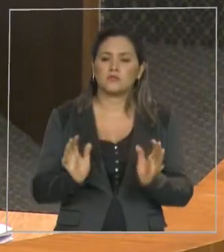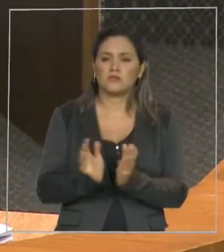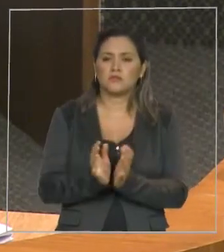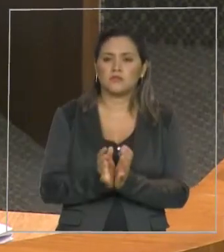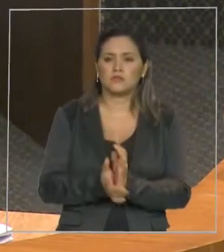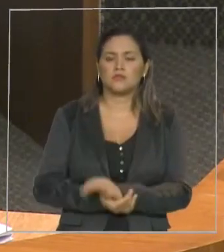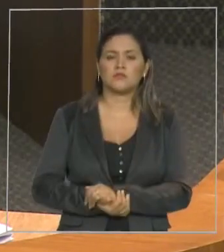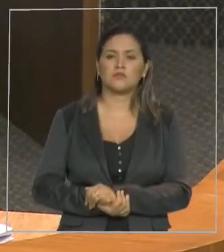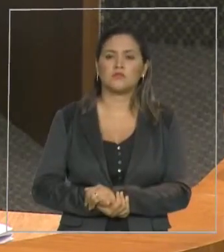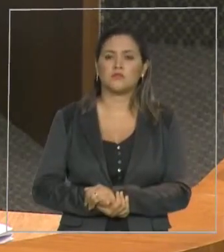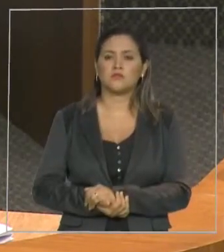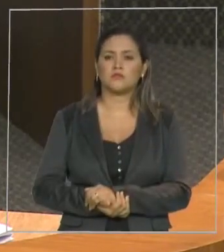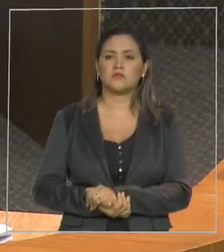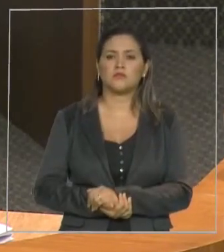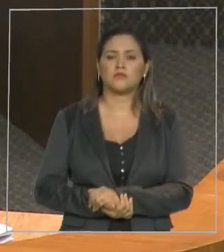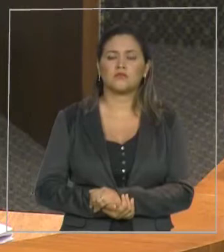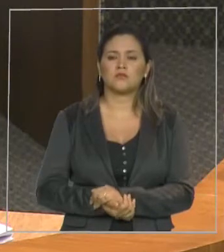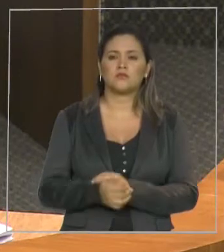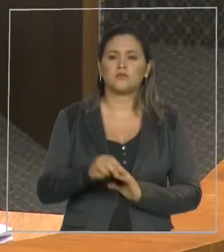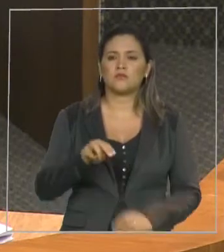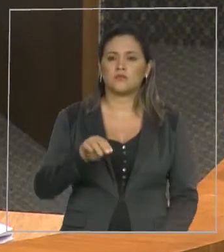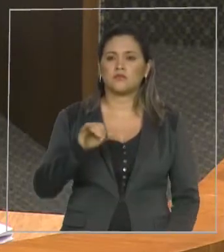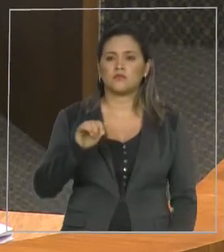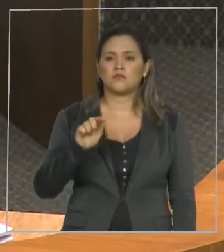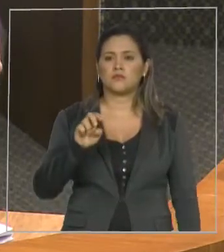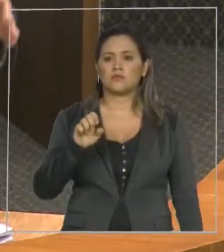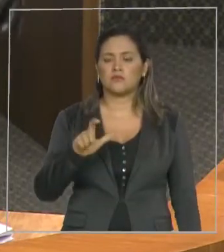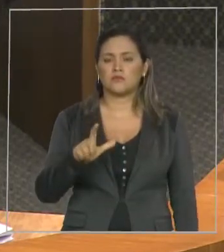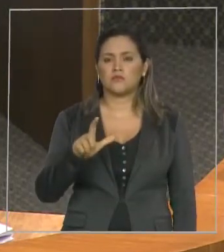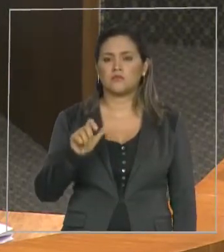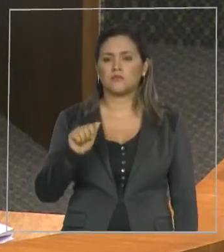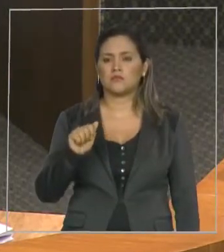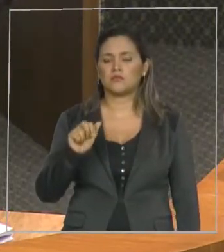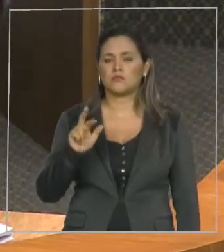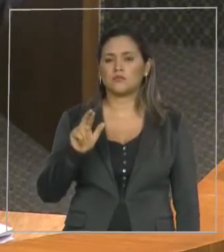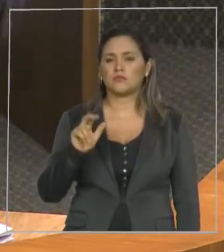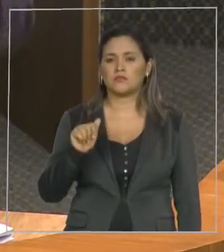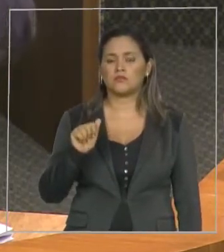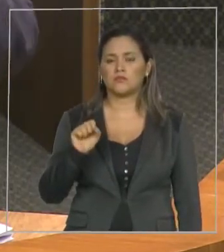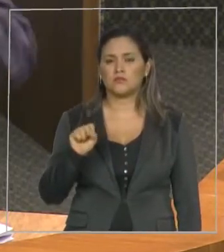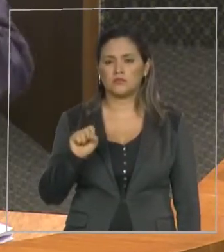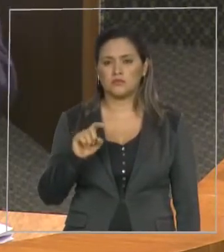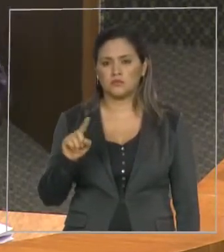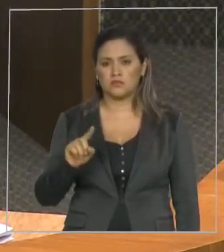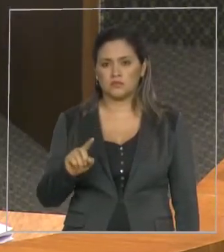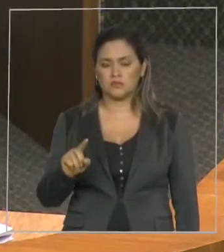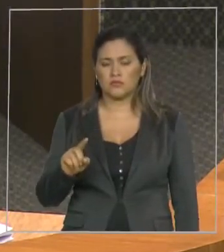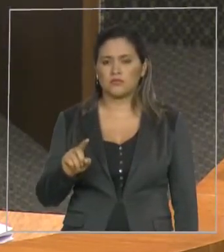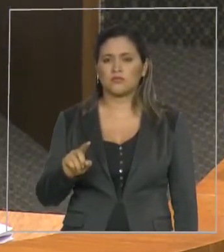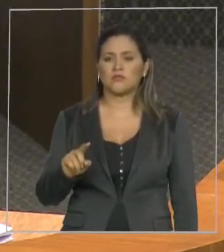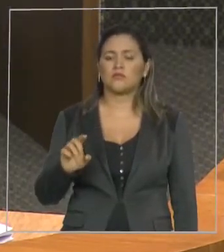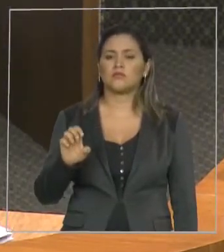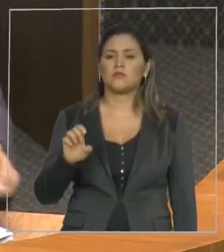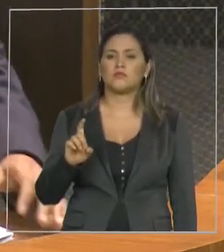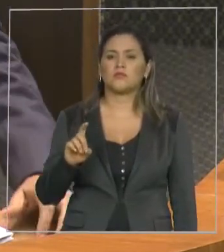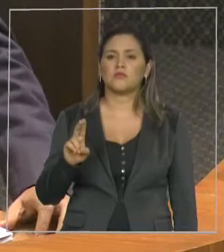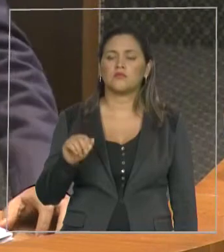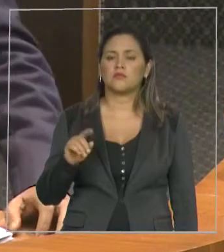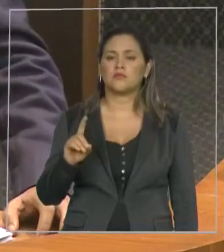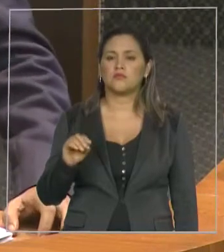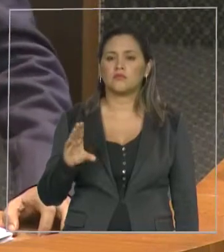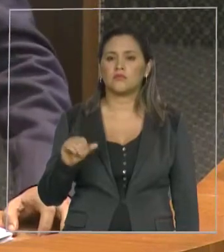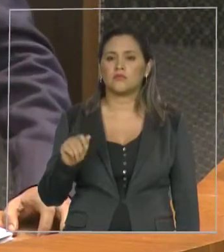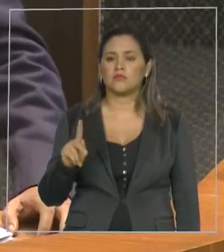destaco o Miguel Arraes, destaco o Eduardo Campos, que foi fatidicamente vítima de um trágico